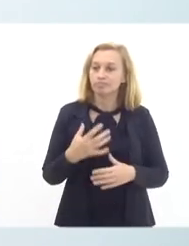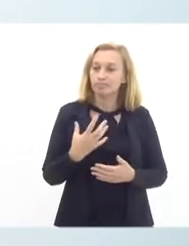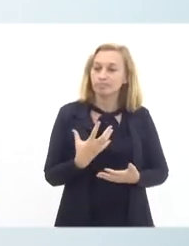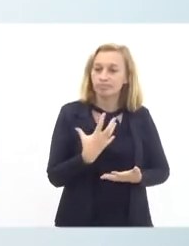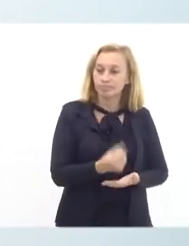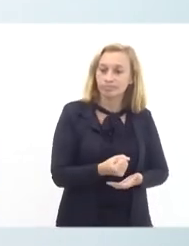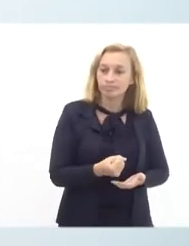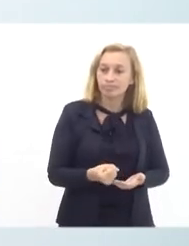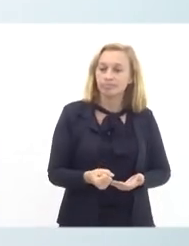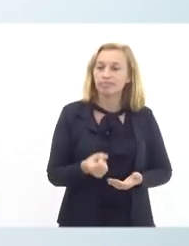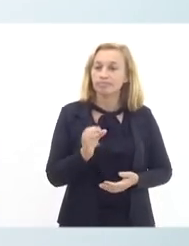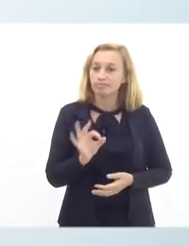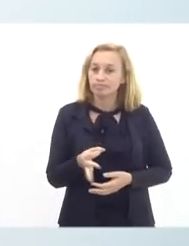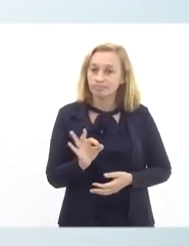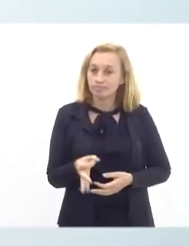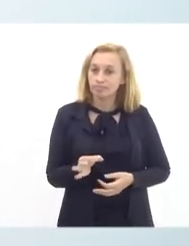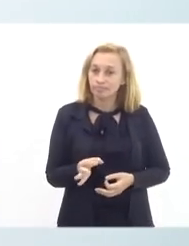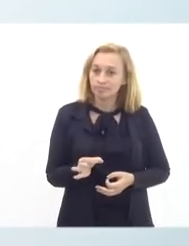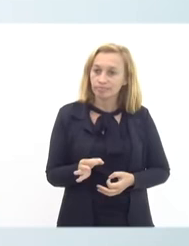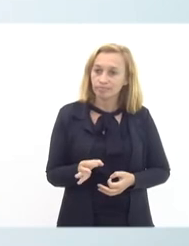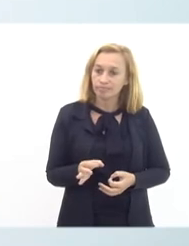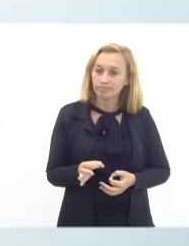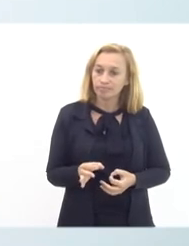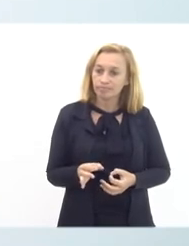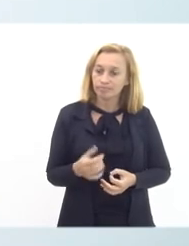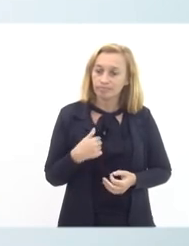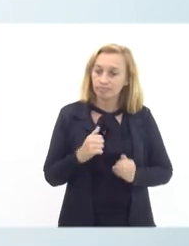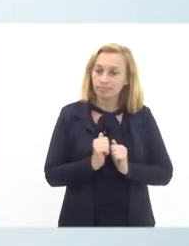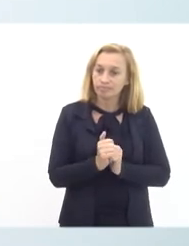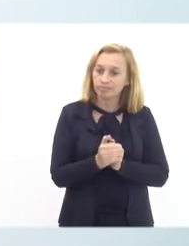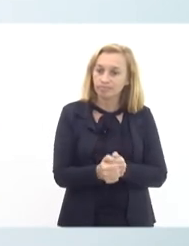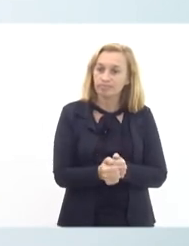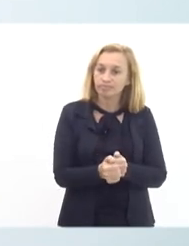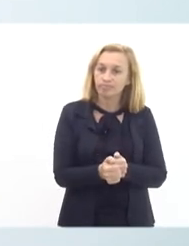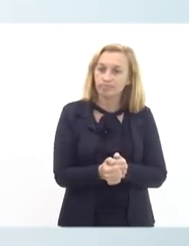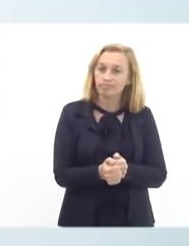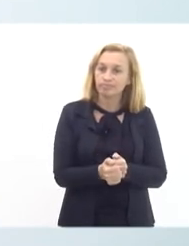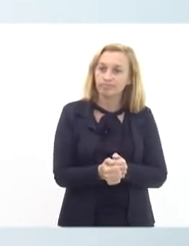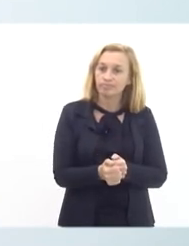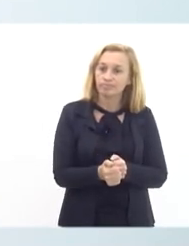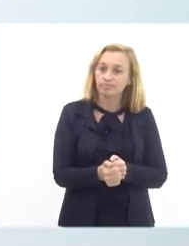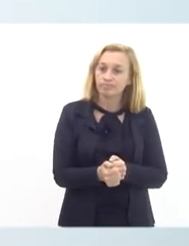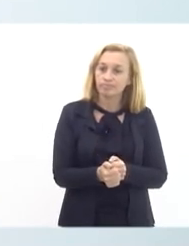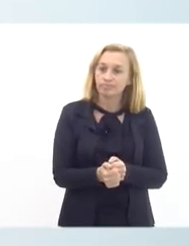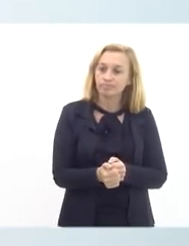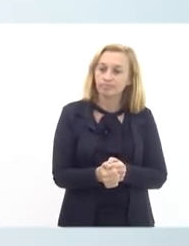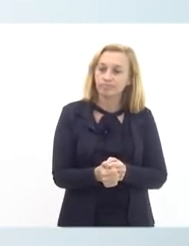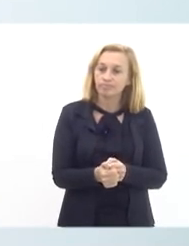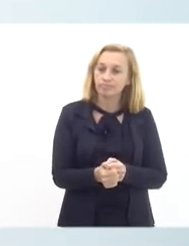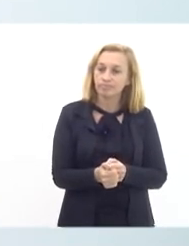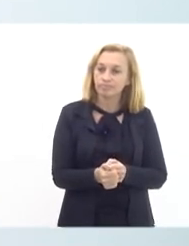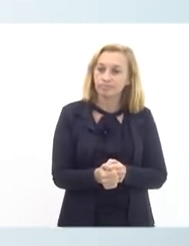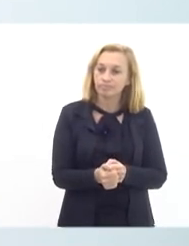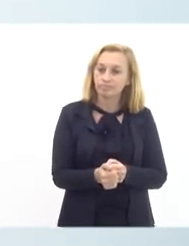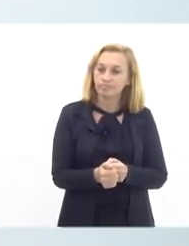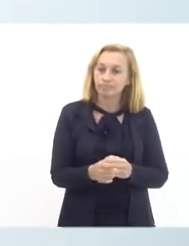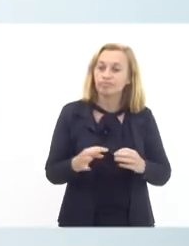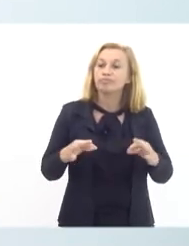e, paralelamente, estarei acompanhando a